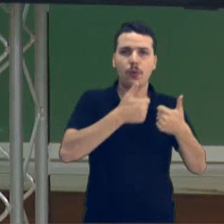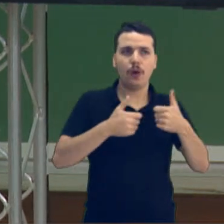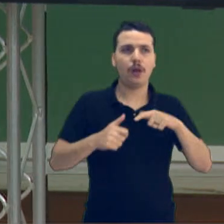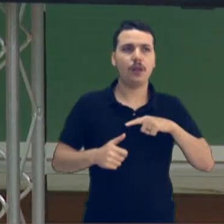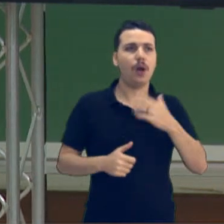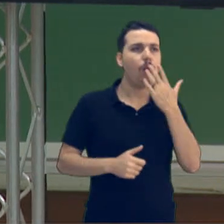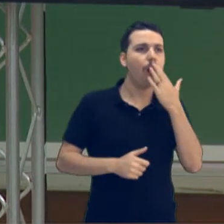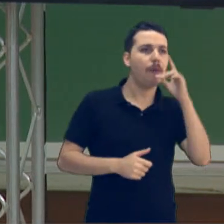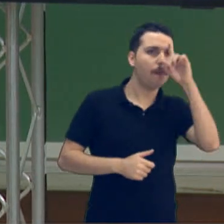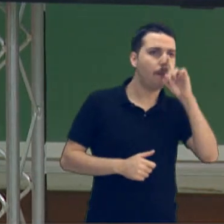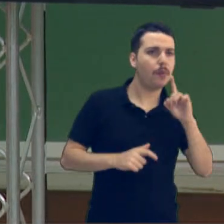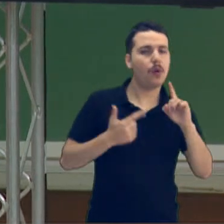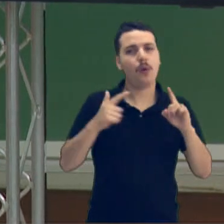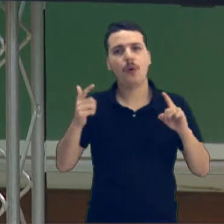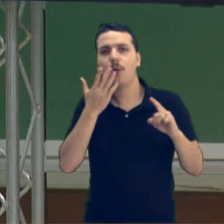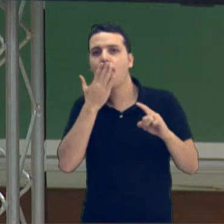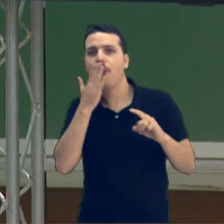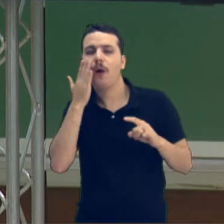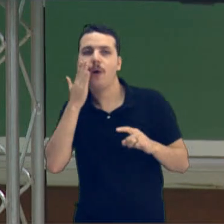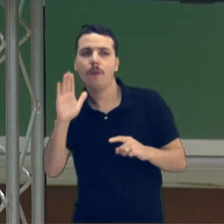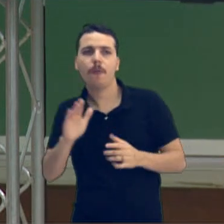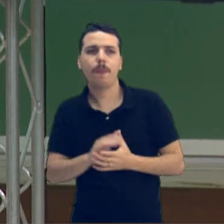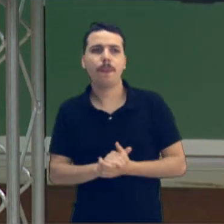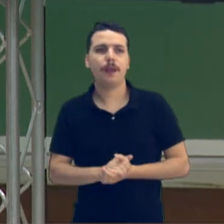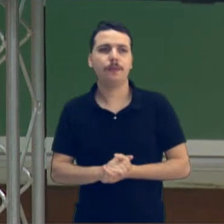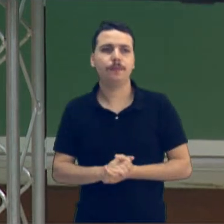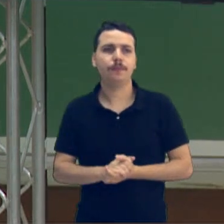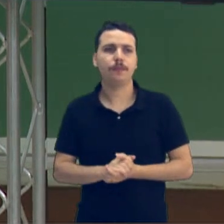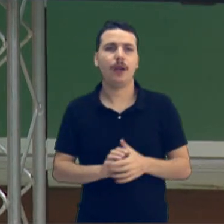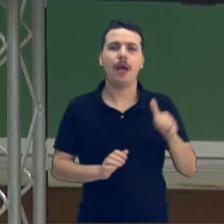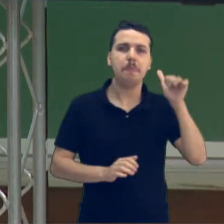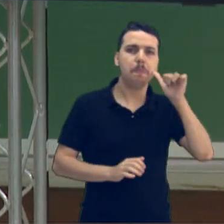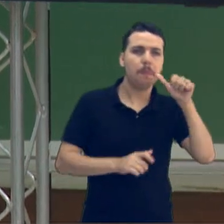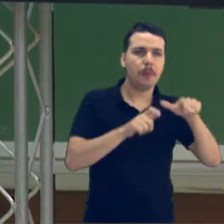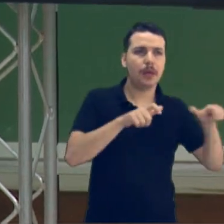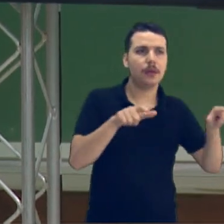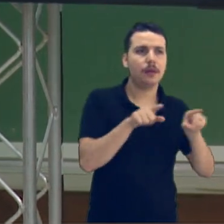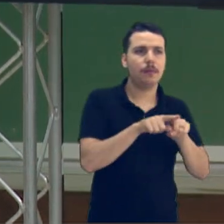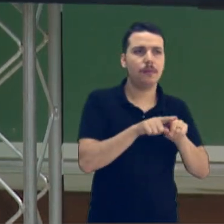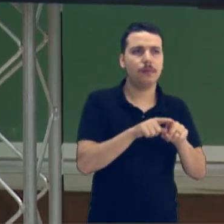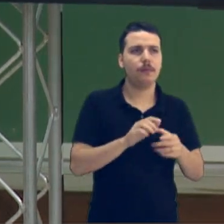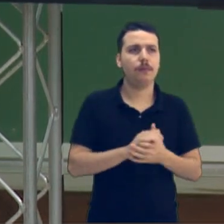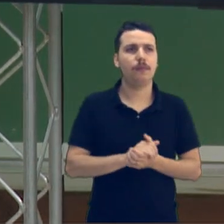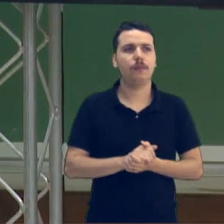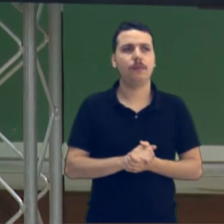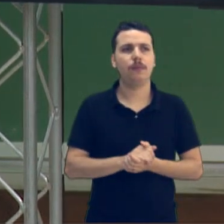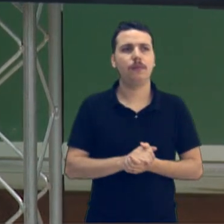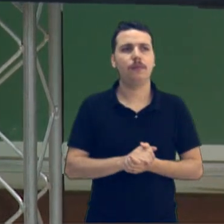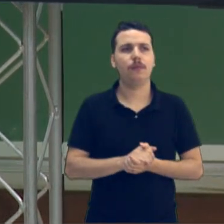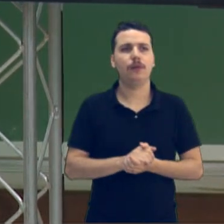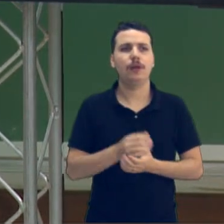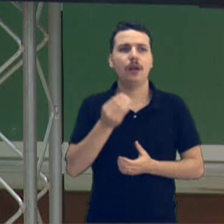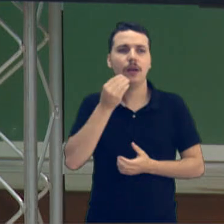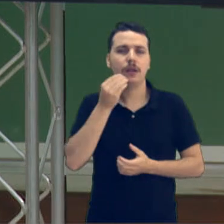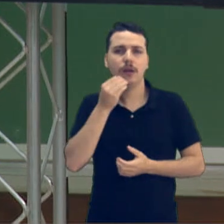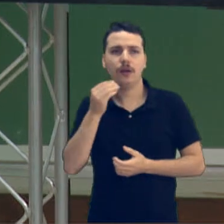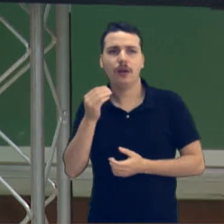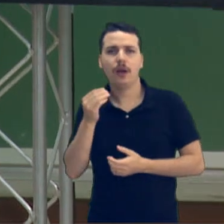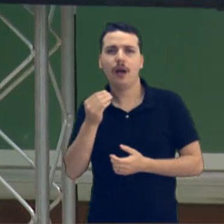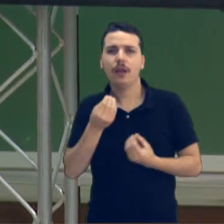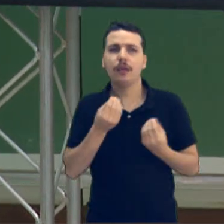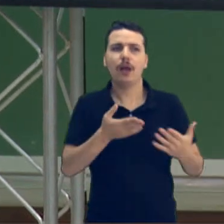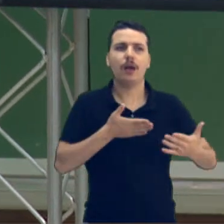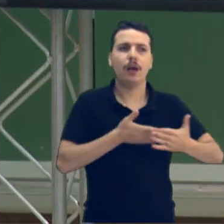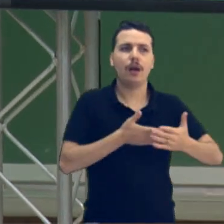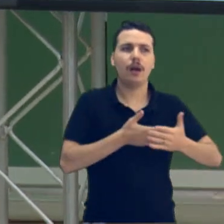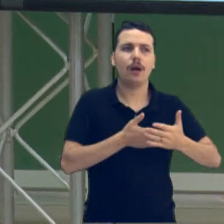outro tem a cor azul, né? E aqui as meninas também, tá? Na posição, tentando